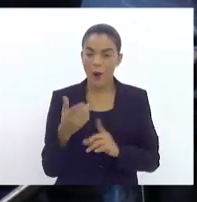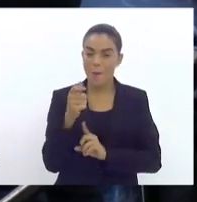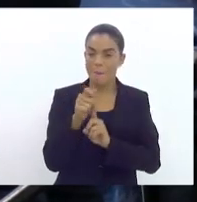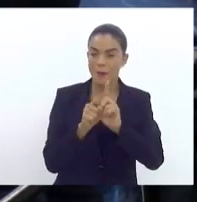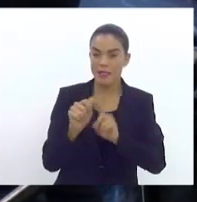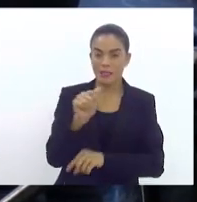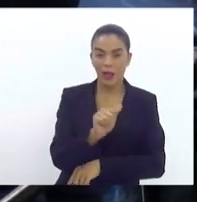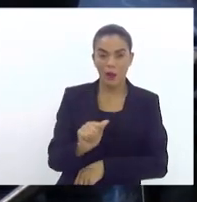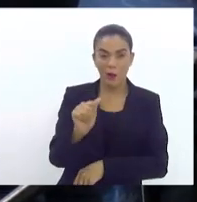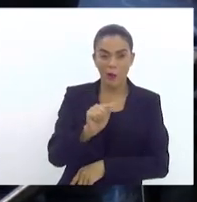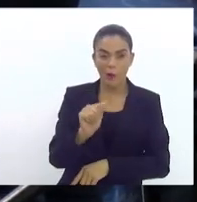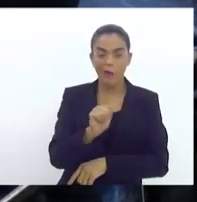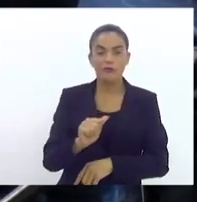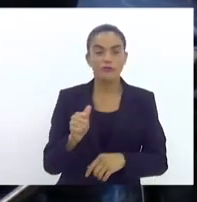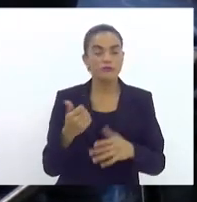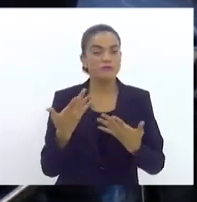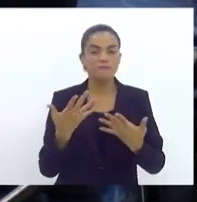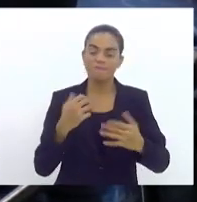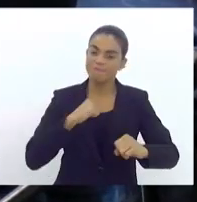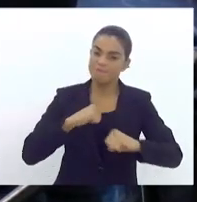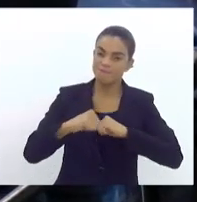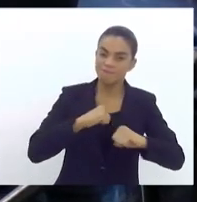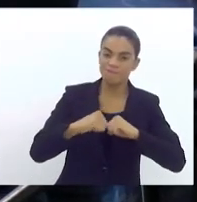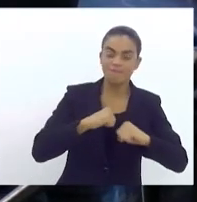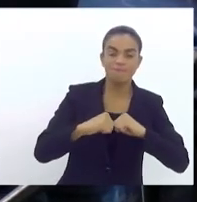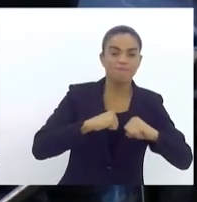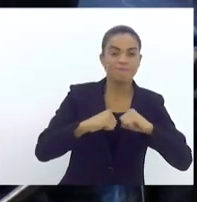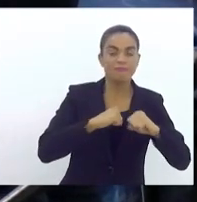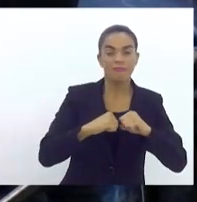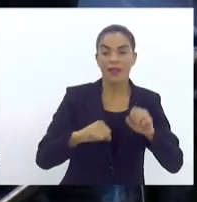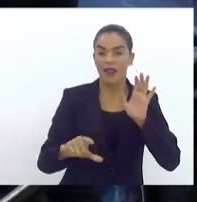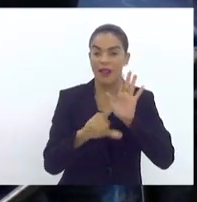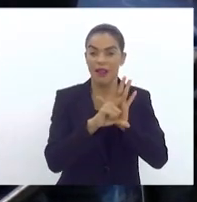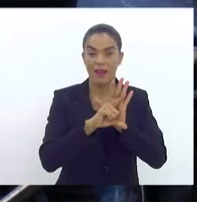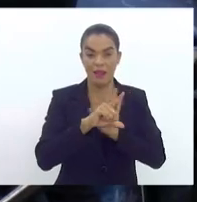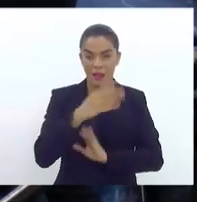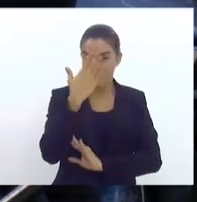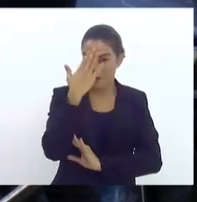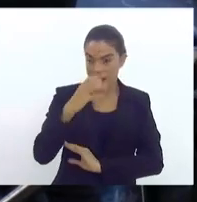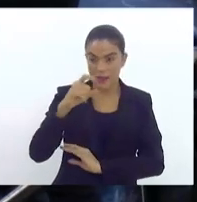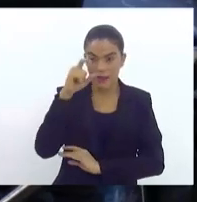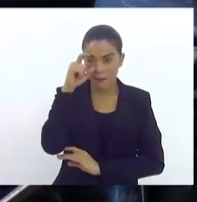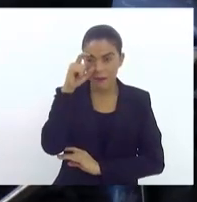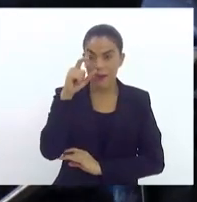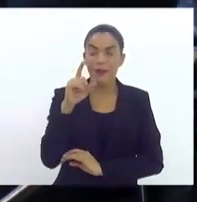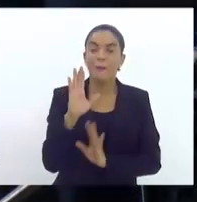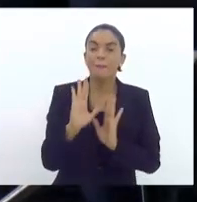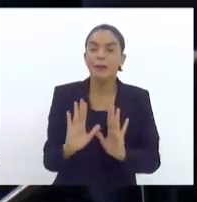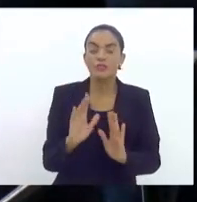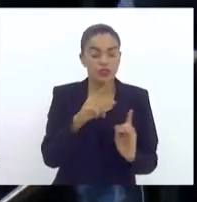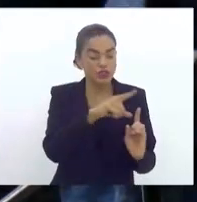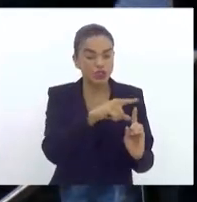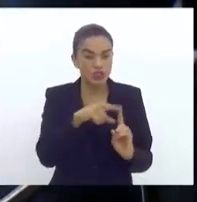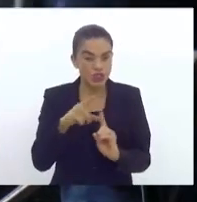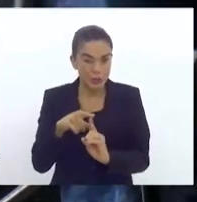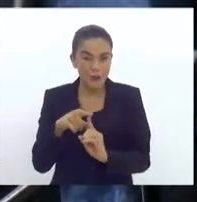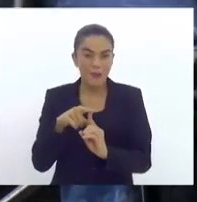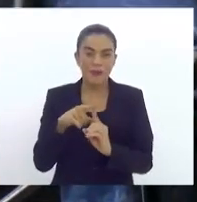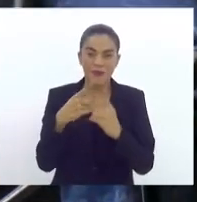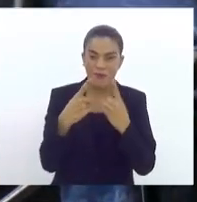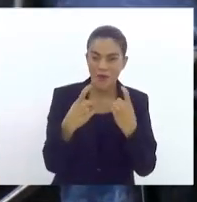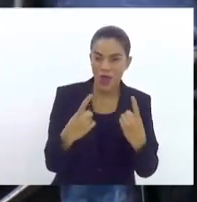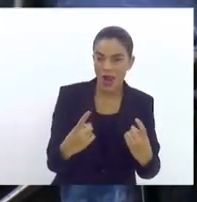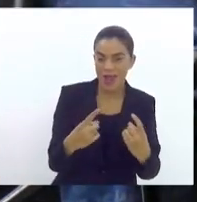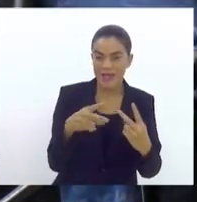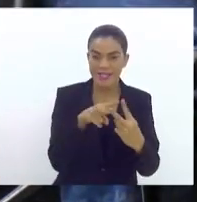onde se celebra os 17 anos de aniversário da Lei Maria da Penha só que esse tipo de violência cibernética